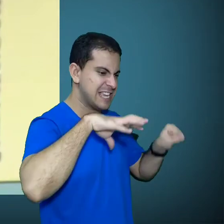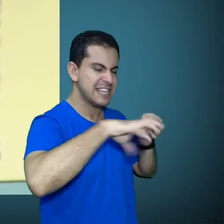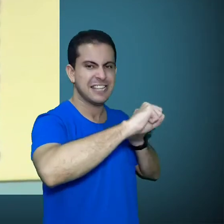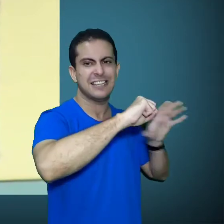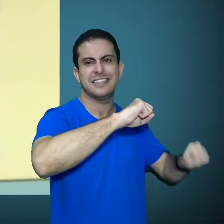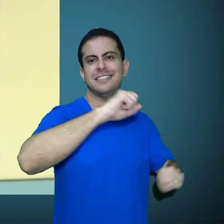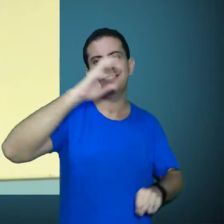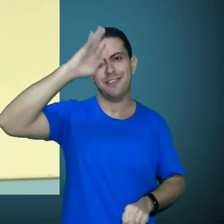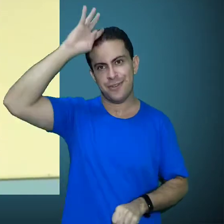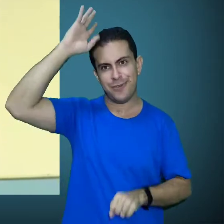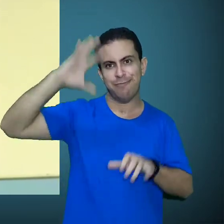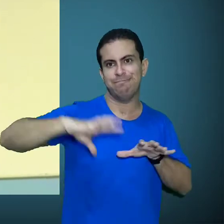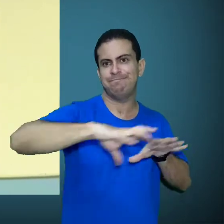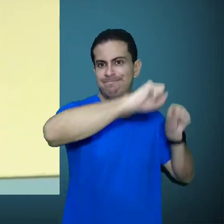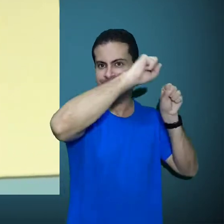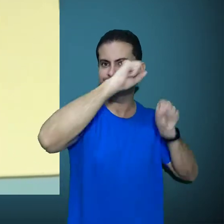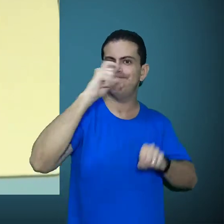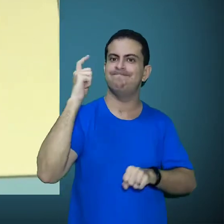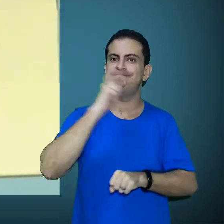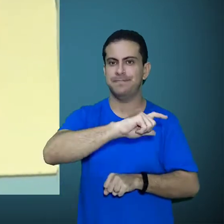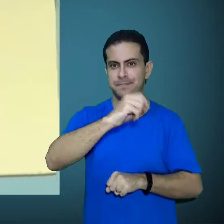Otaviano e do Império Romano.